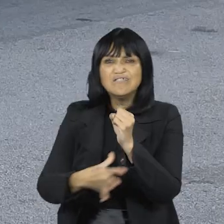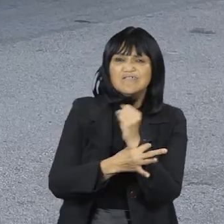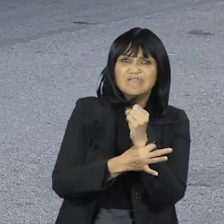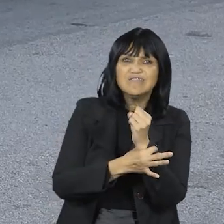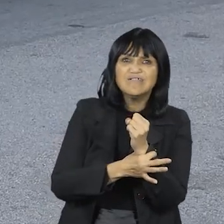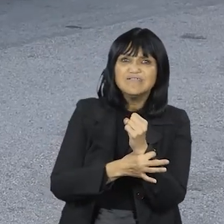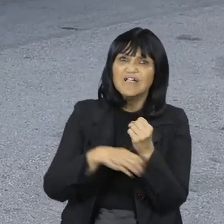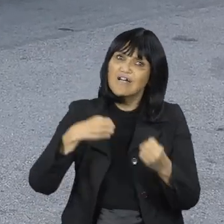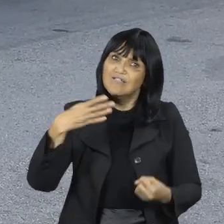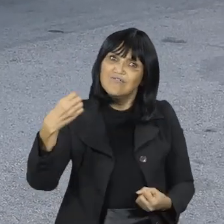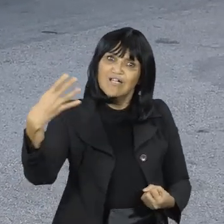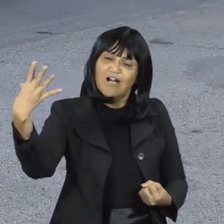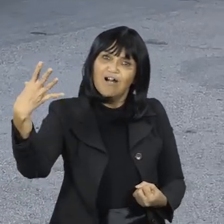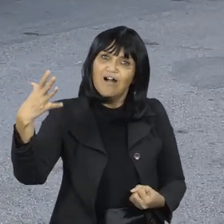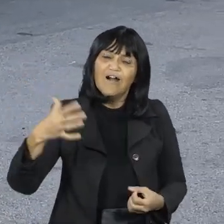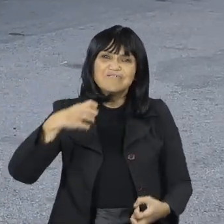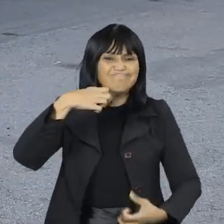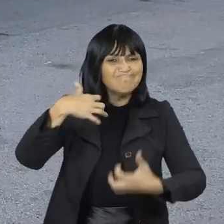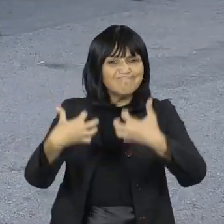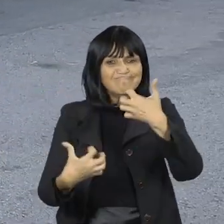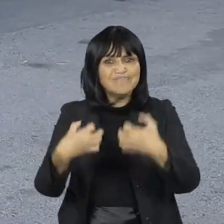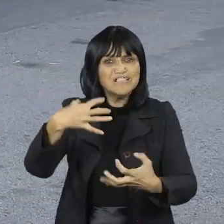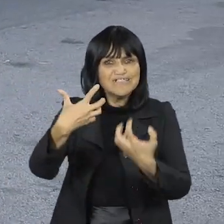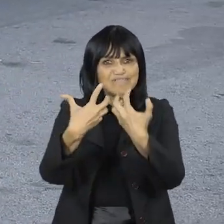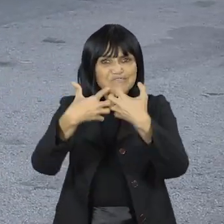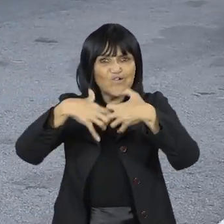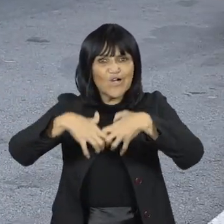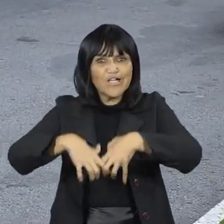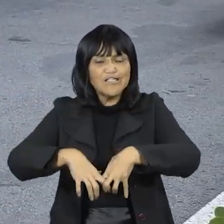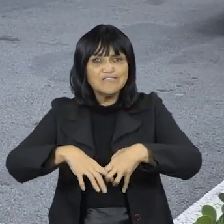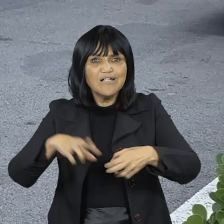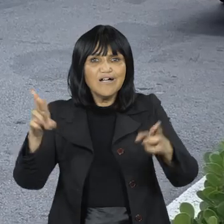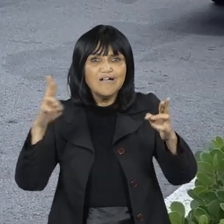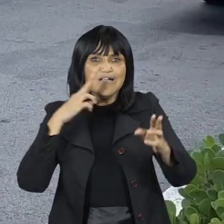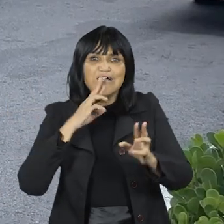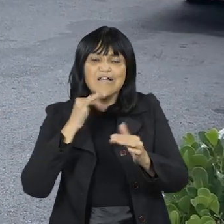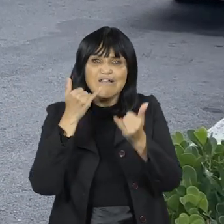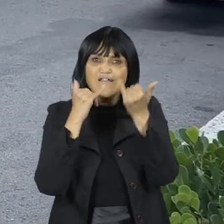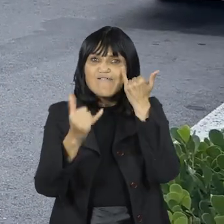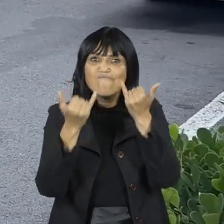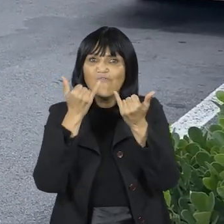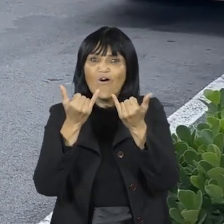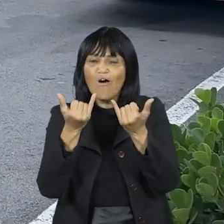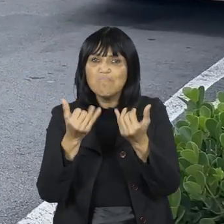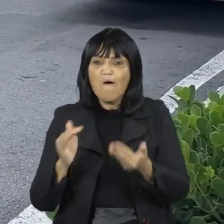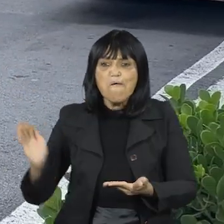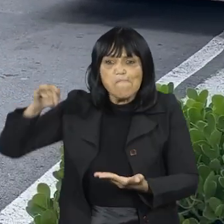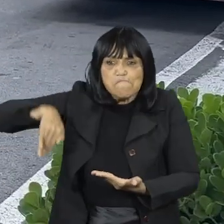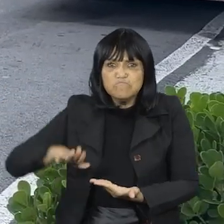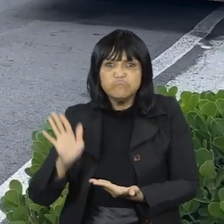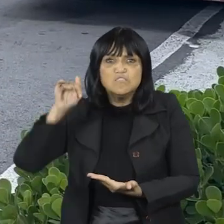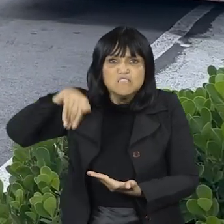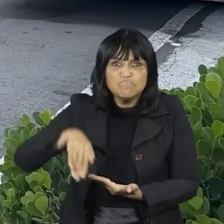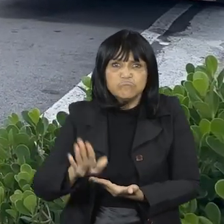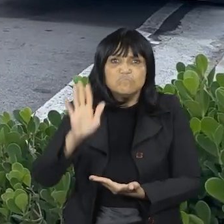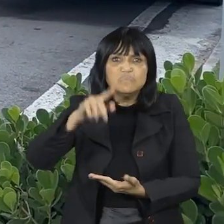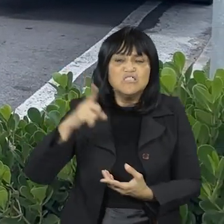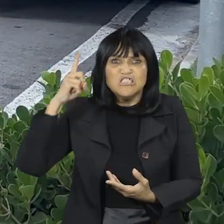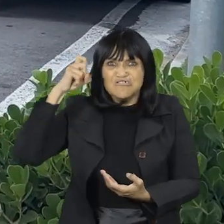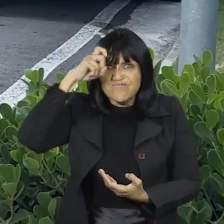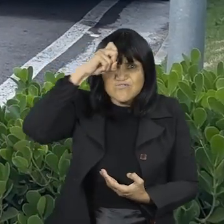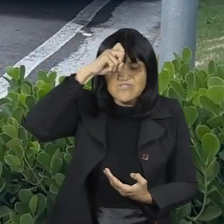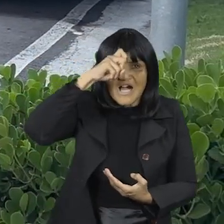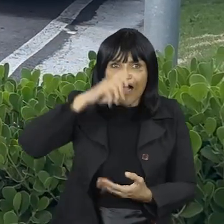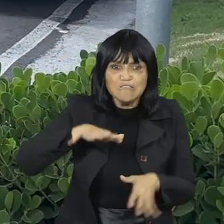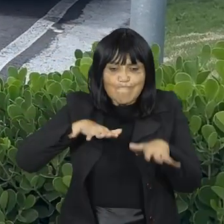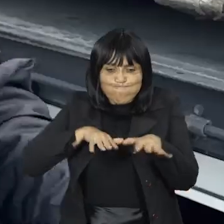viagens. Em alguns trechos, caminhoneiros relatam trepidações, desgaste da pista e dificuldades em horários de